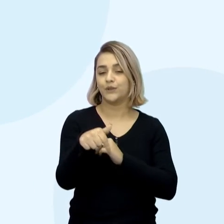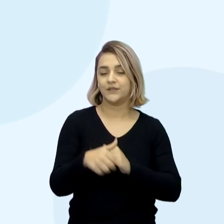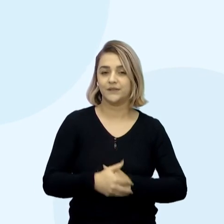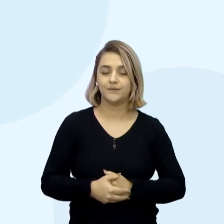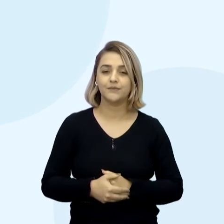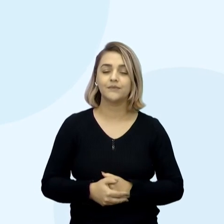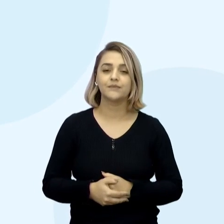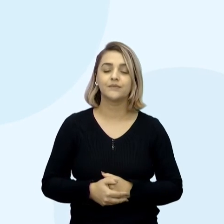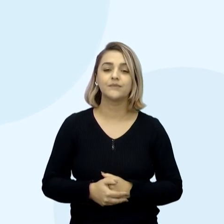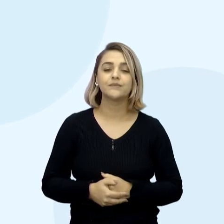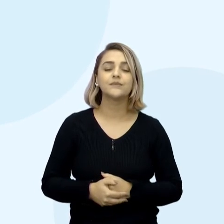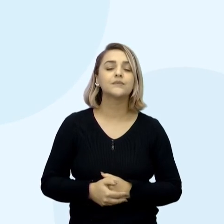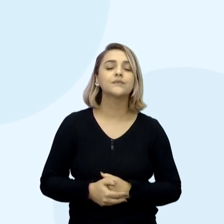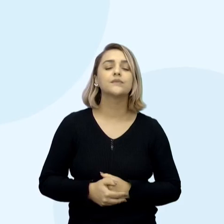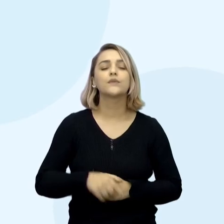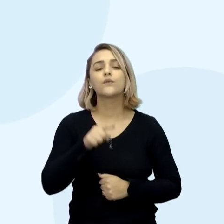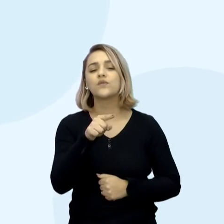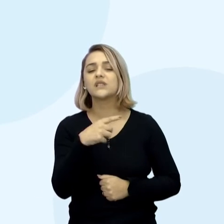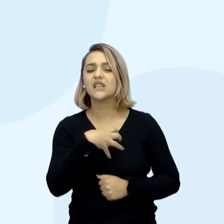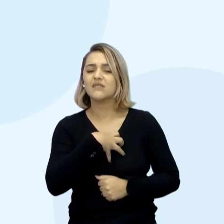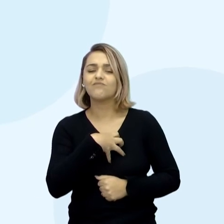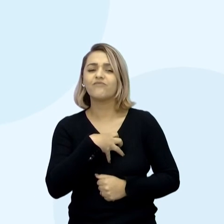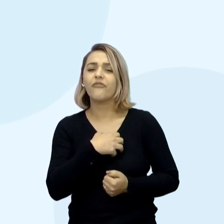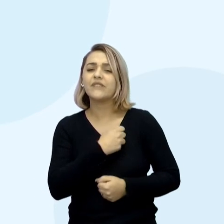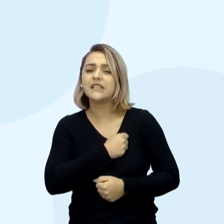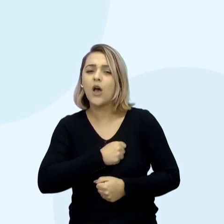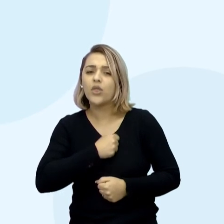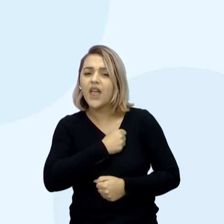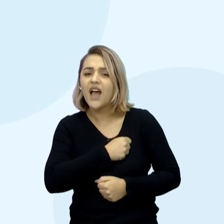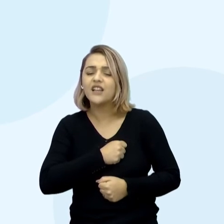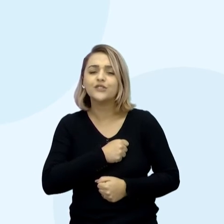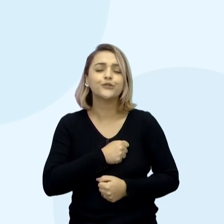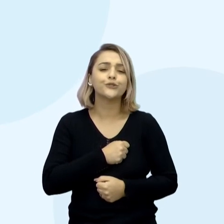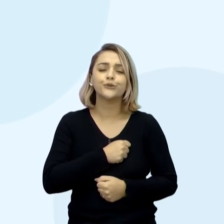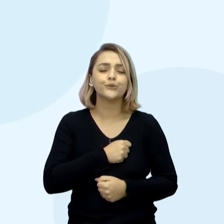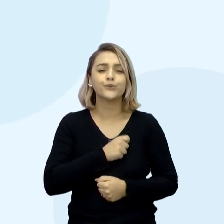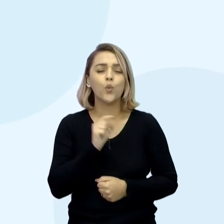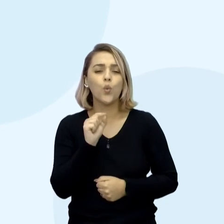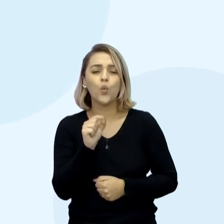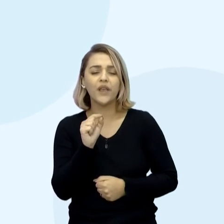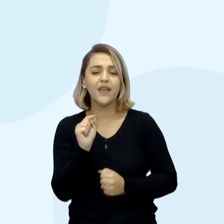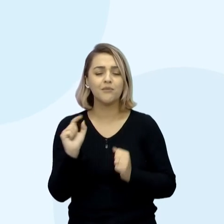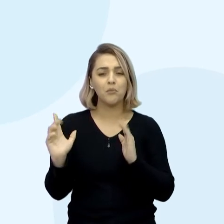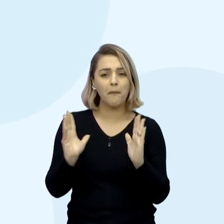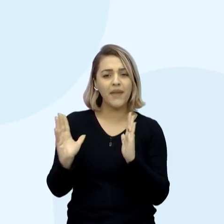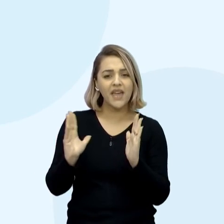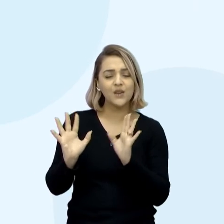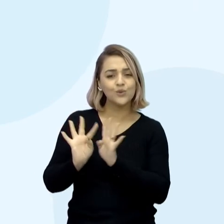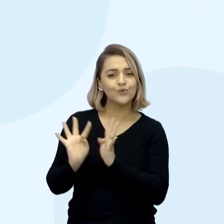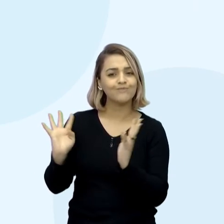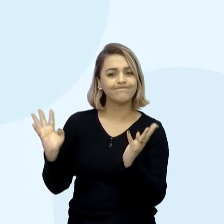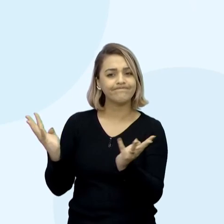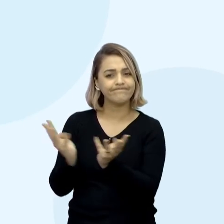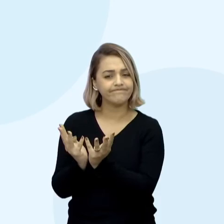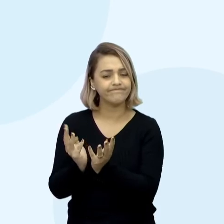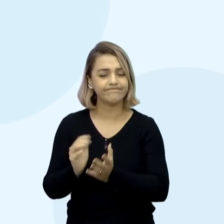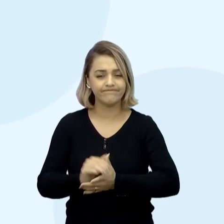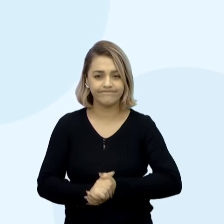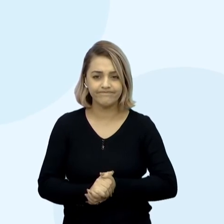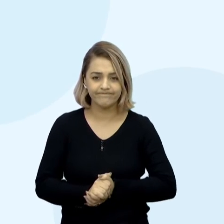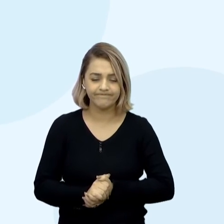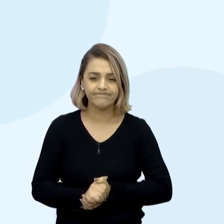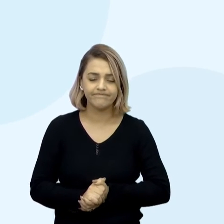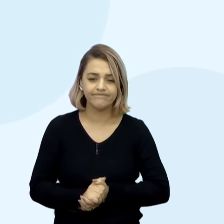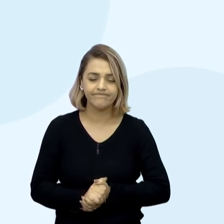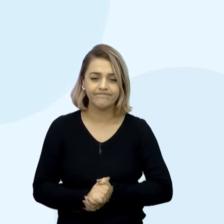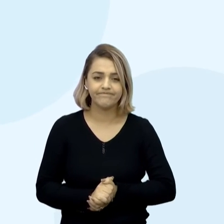é: do que você sentiu mais falta durante o período de isolamento? Vamos ver